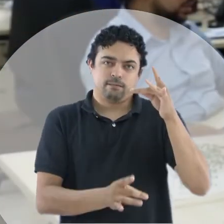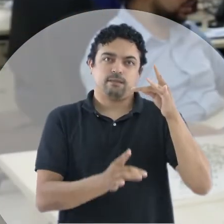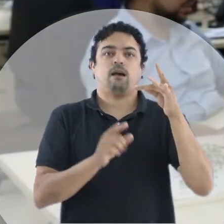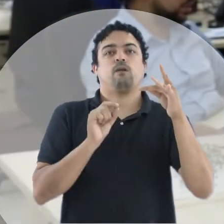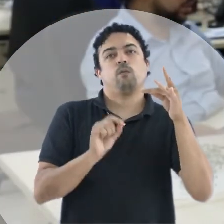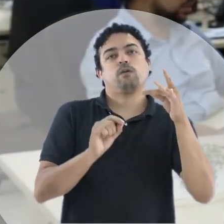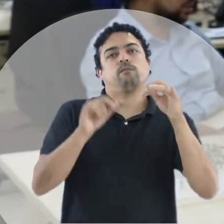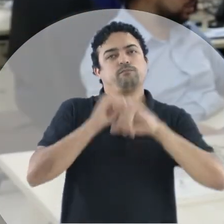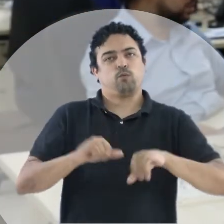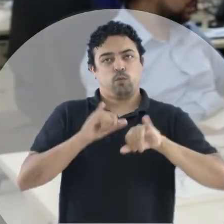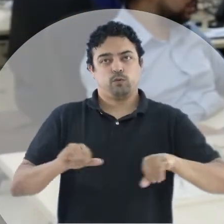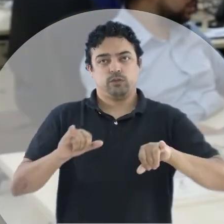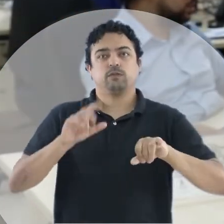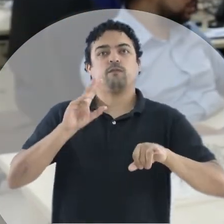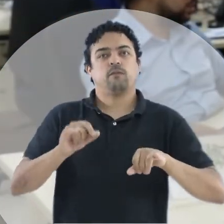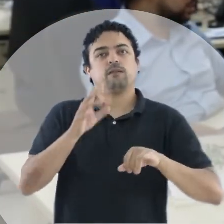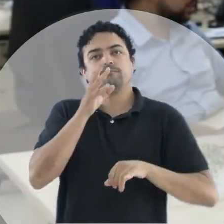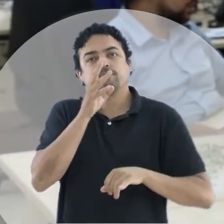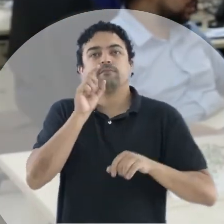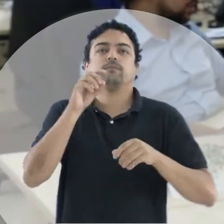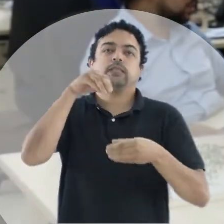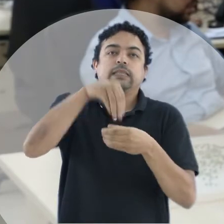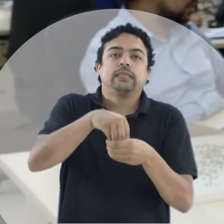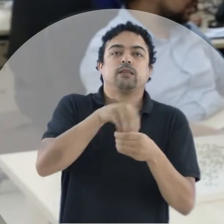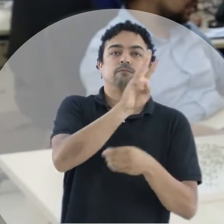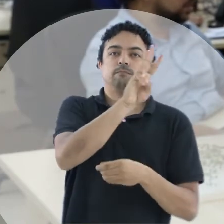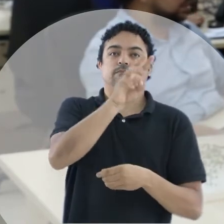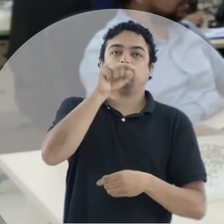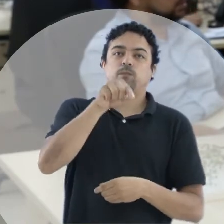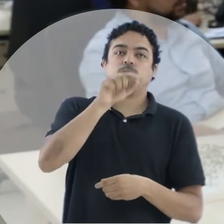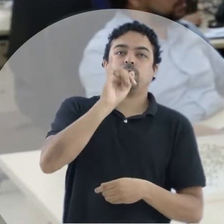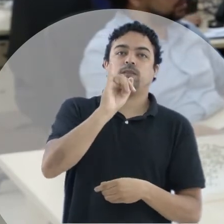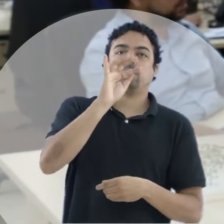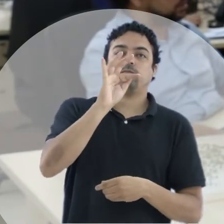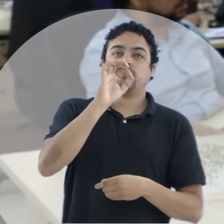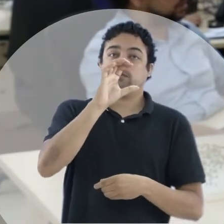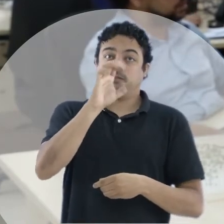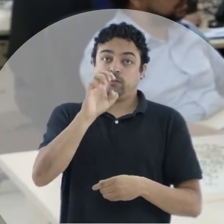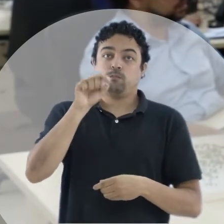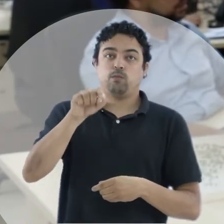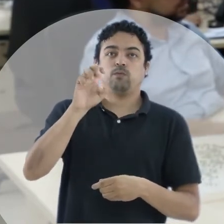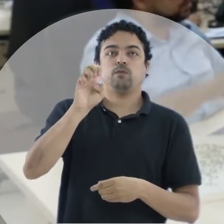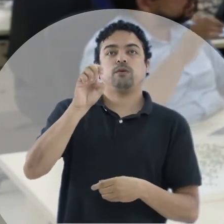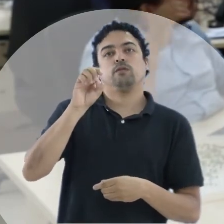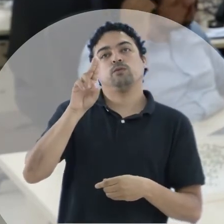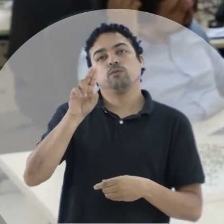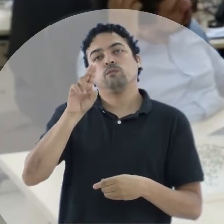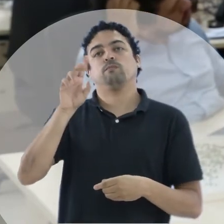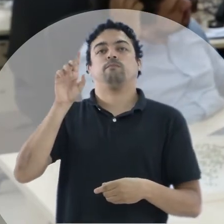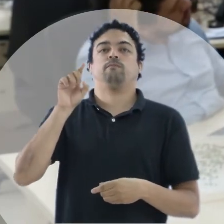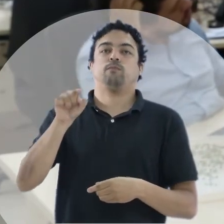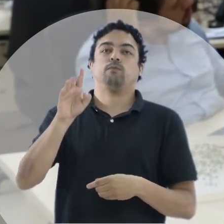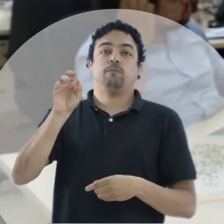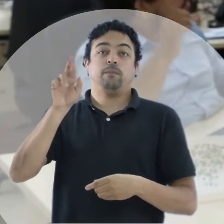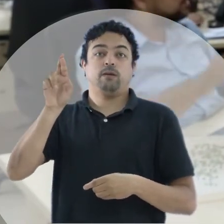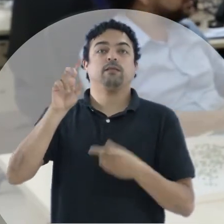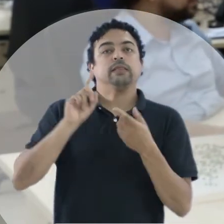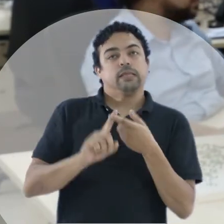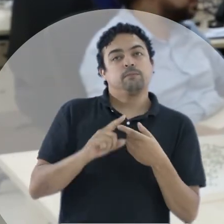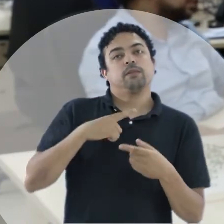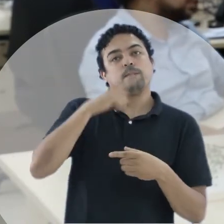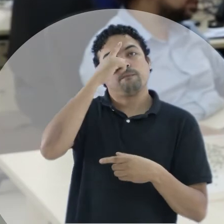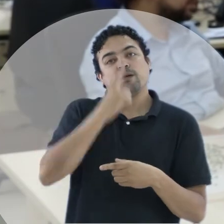destas e outras notícias você confere no nosso portal, ifce.edu.br, e nos nossos perfis nas redes sociais.